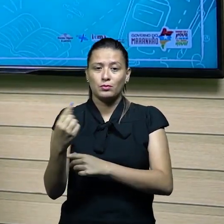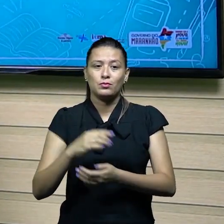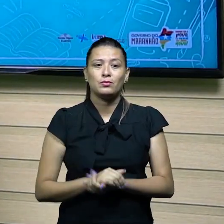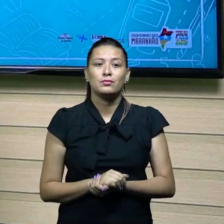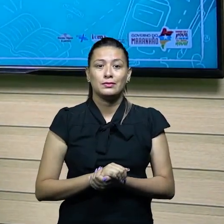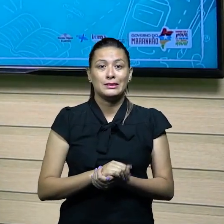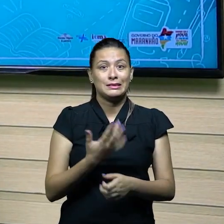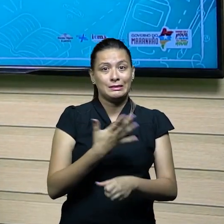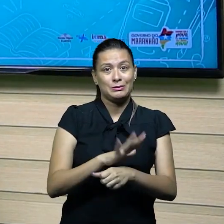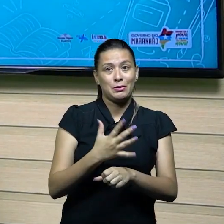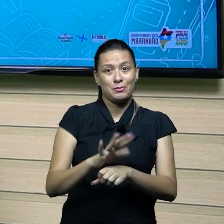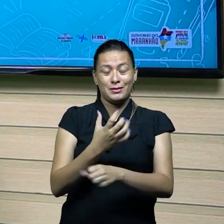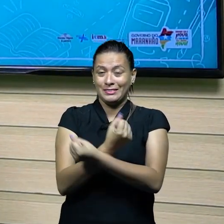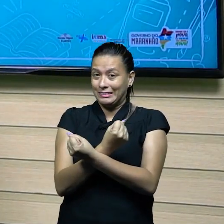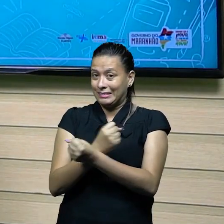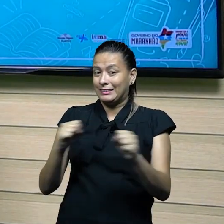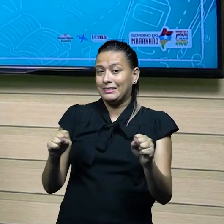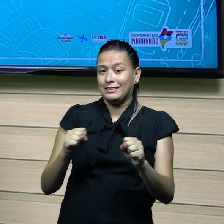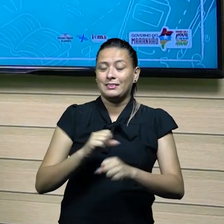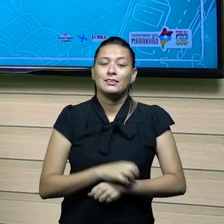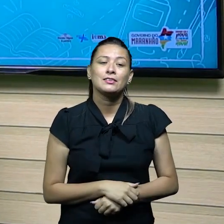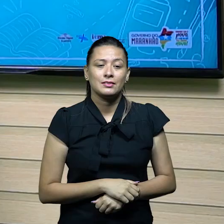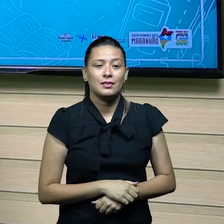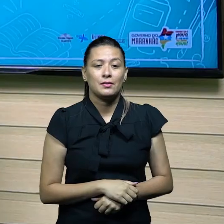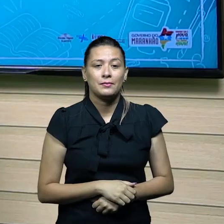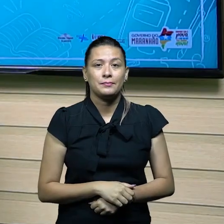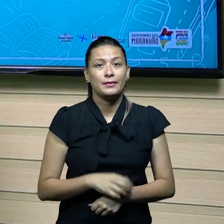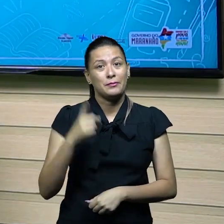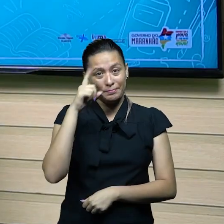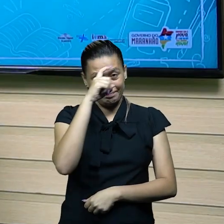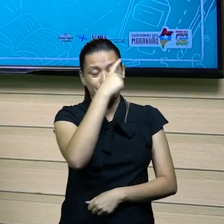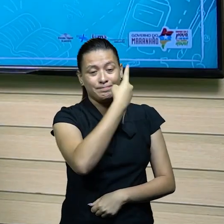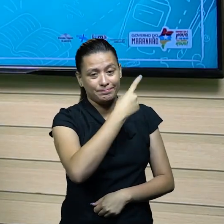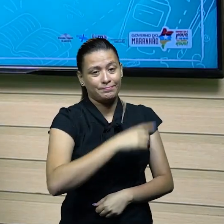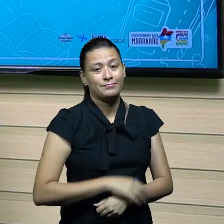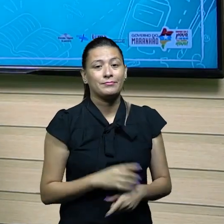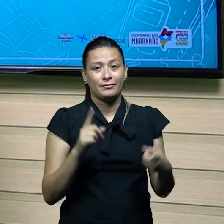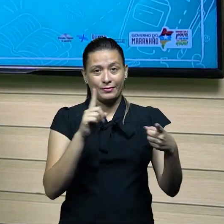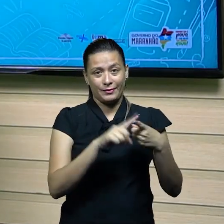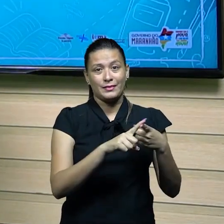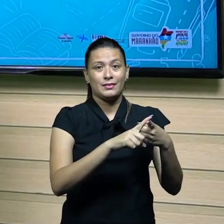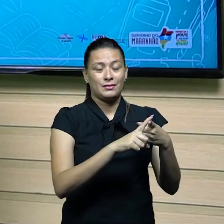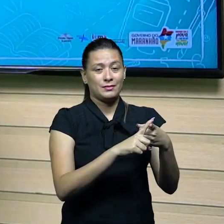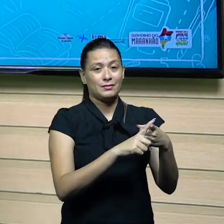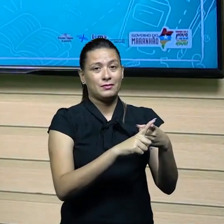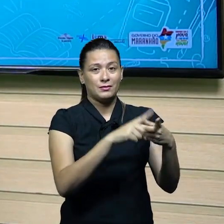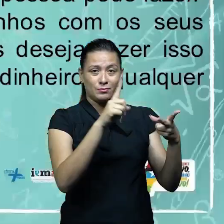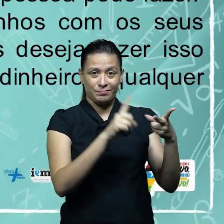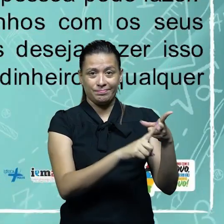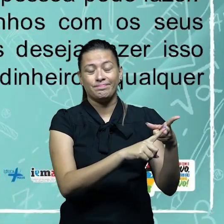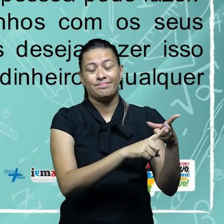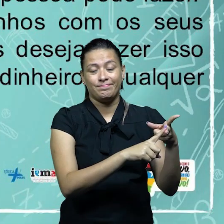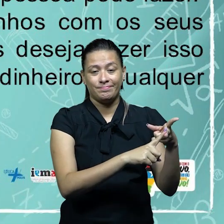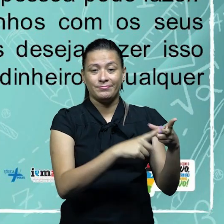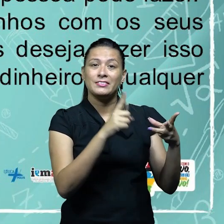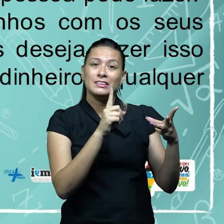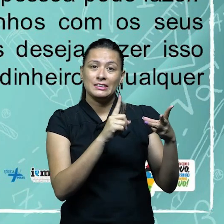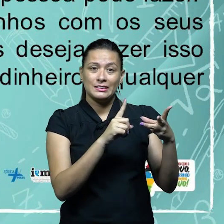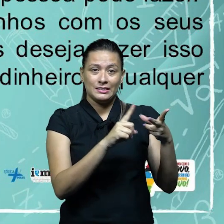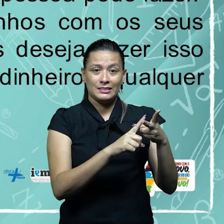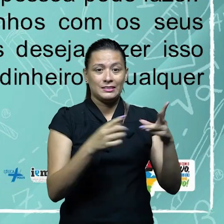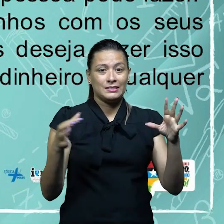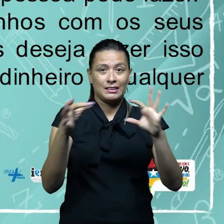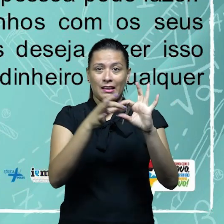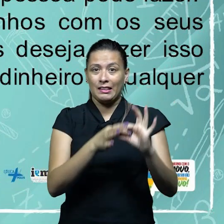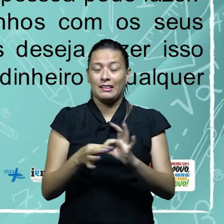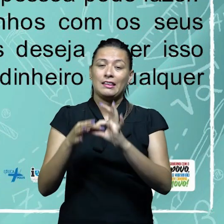juntar a liquidez e juntar o rendimento numa única, a rentabilidade numa única situação, numa única aplicação, ok? Na maioria das